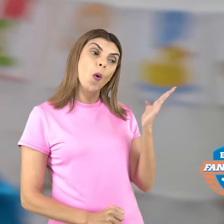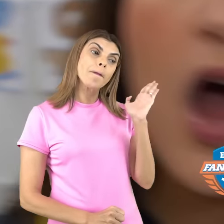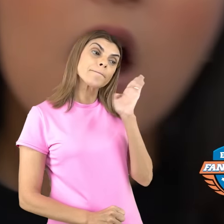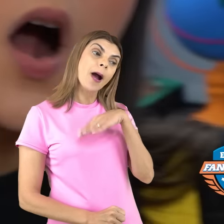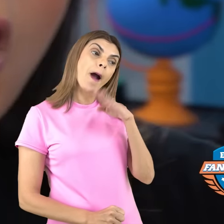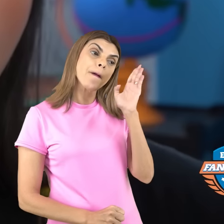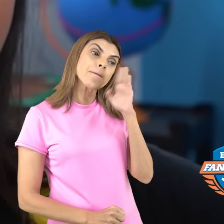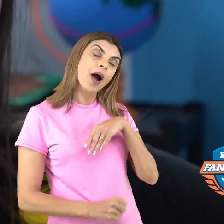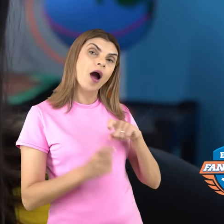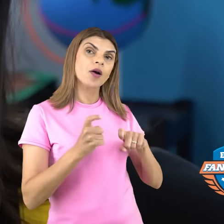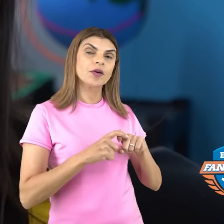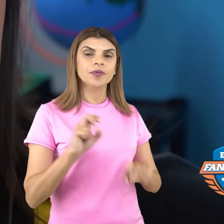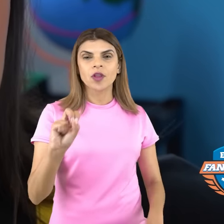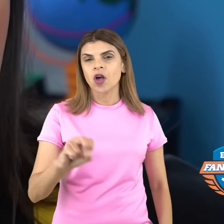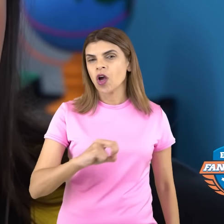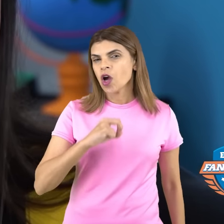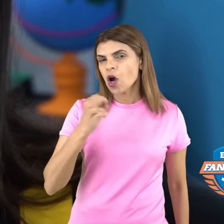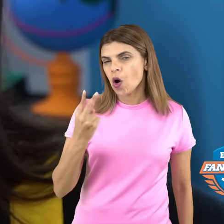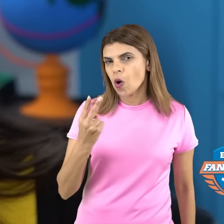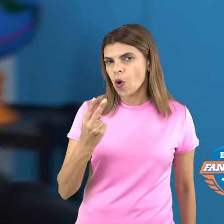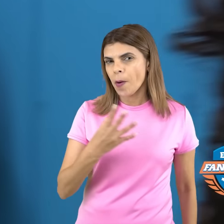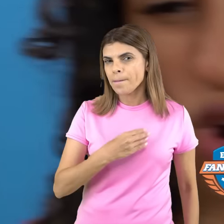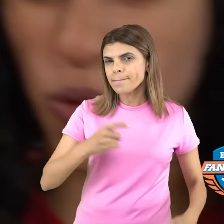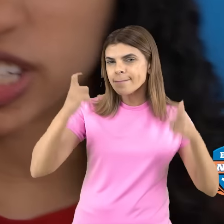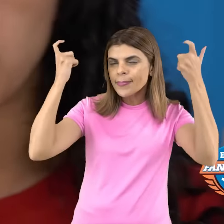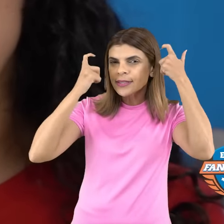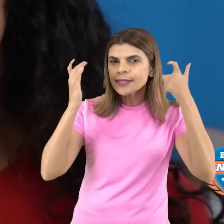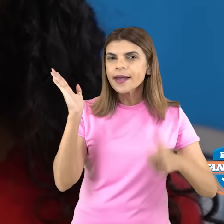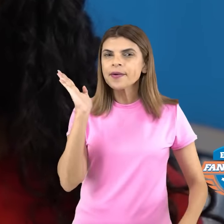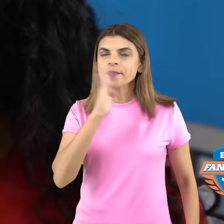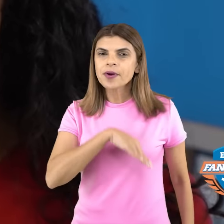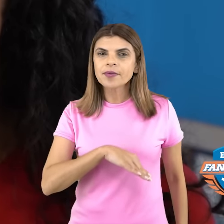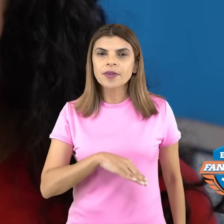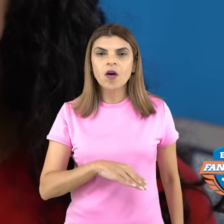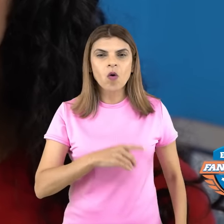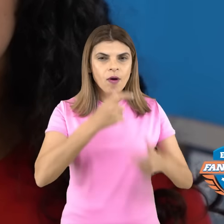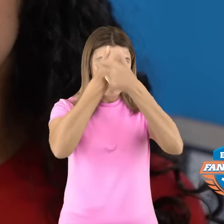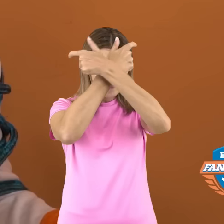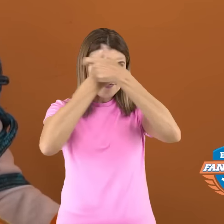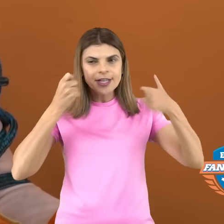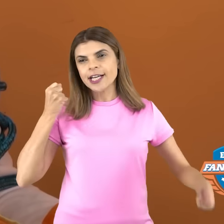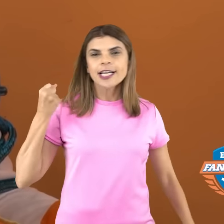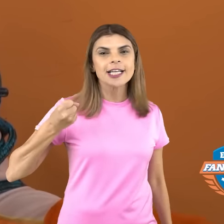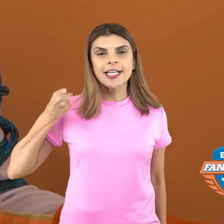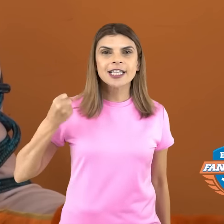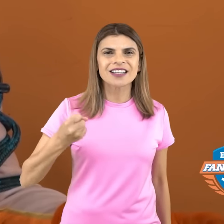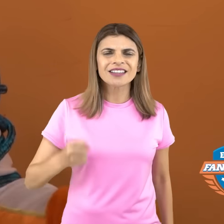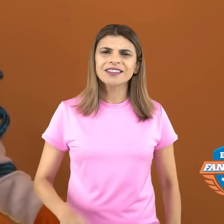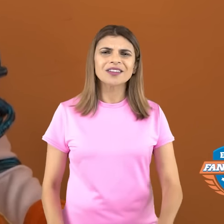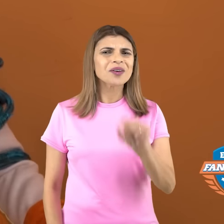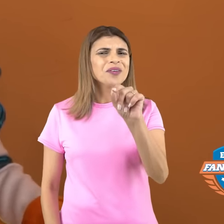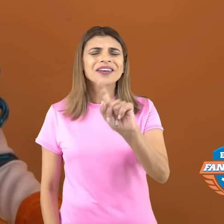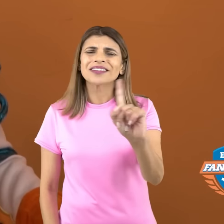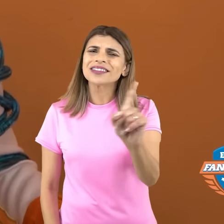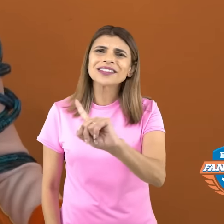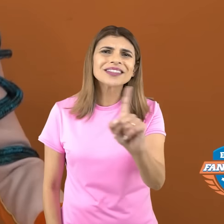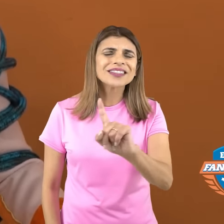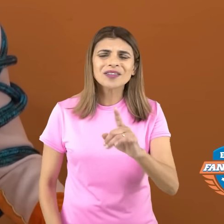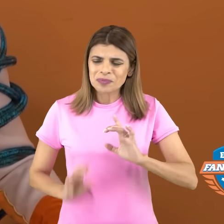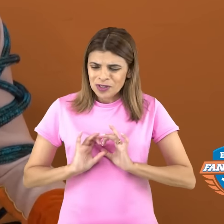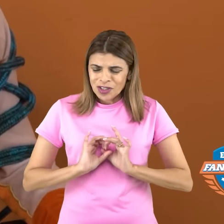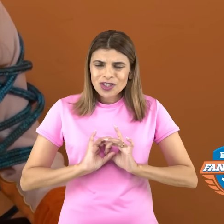Mal-Mal. Ou a princesa Malva. Ou então a vilana. Quê? Não! Ai,